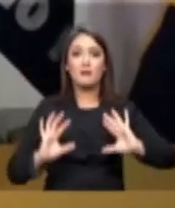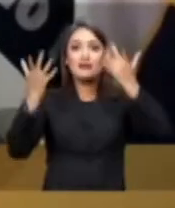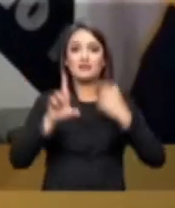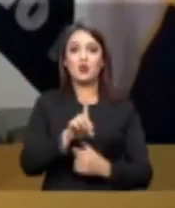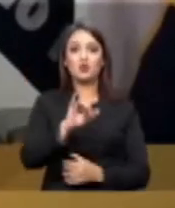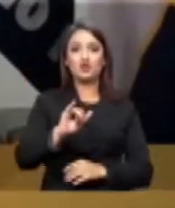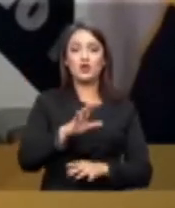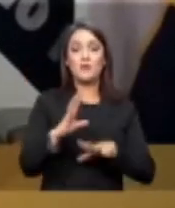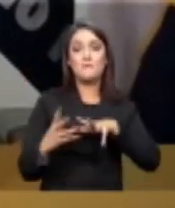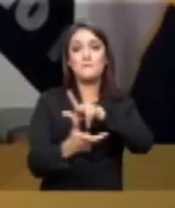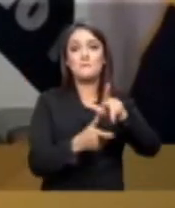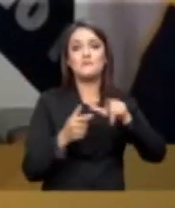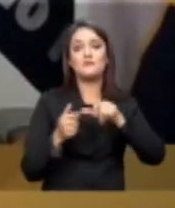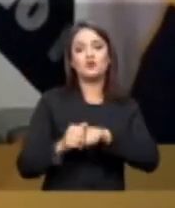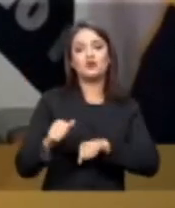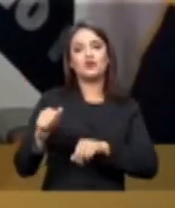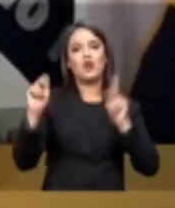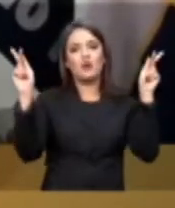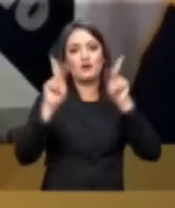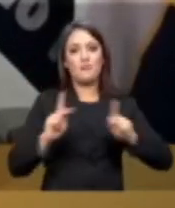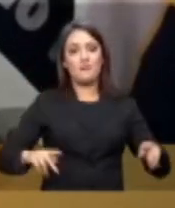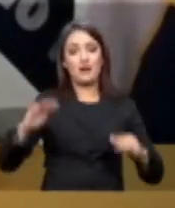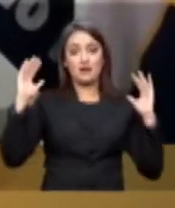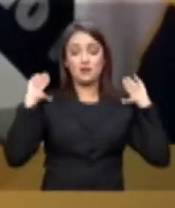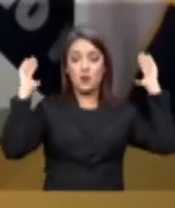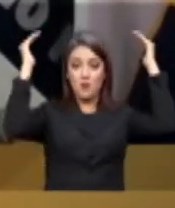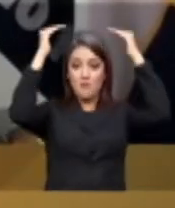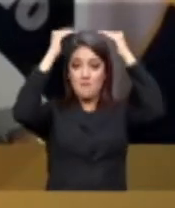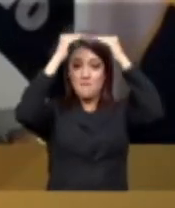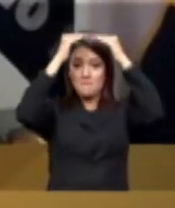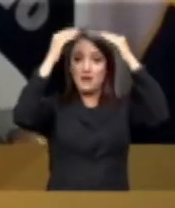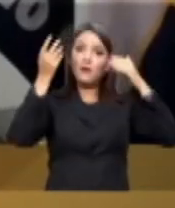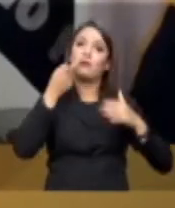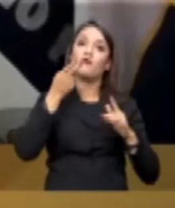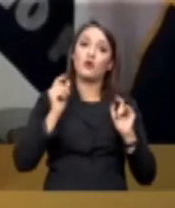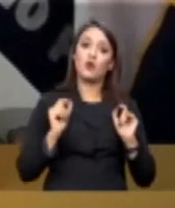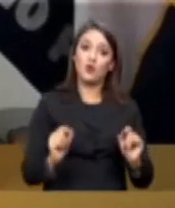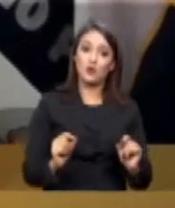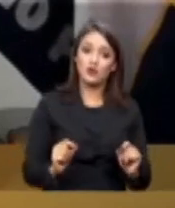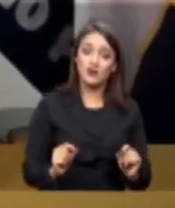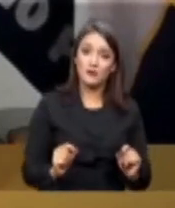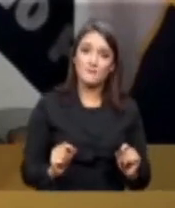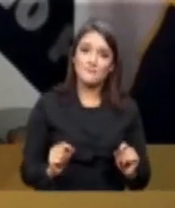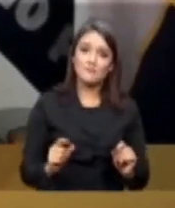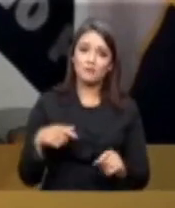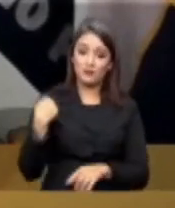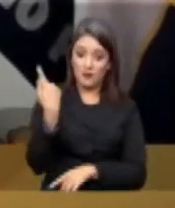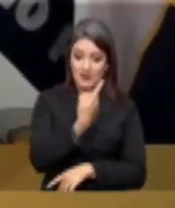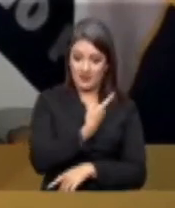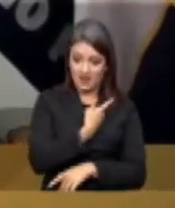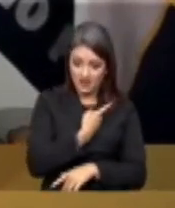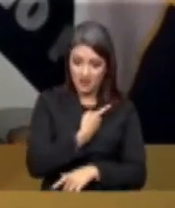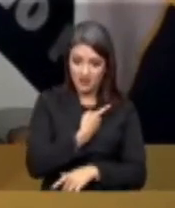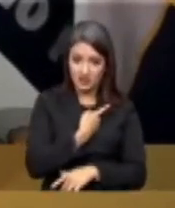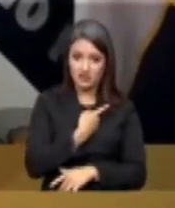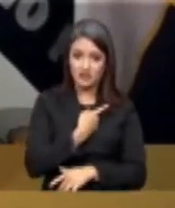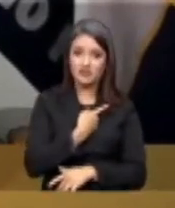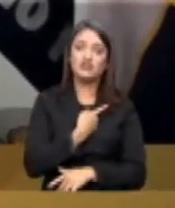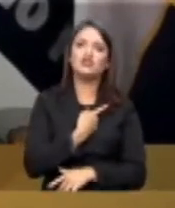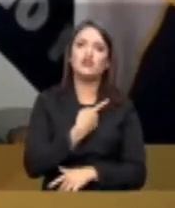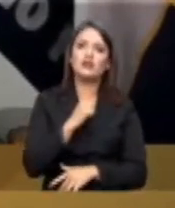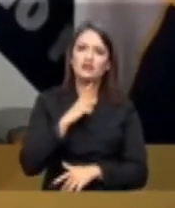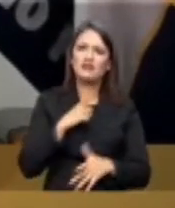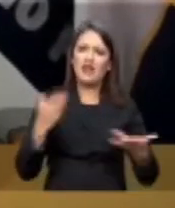Papa Francisco convidou-nos a, abro aspas, enraizados no presente, visitar